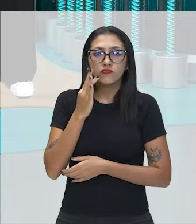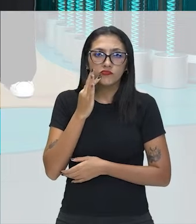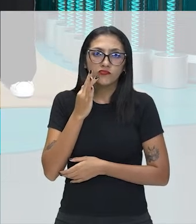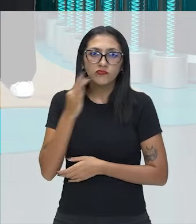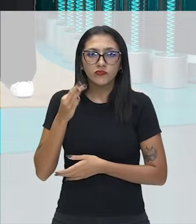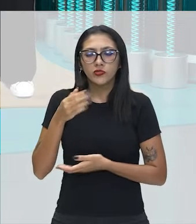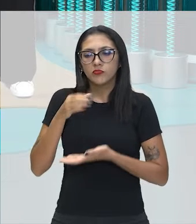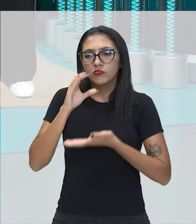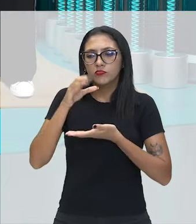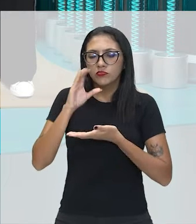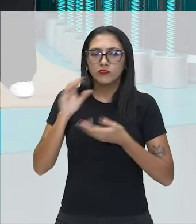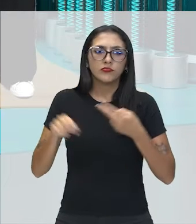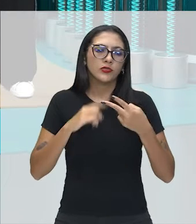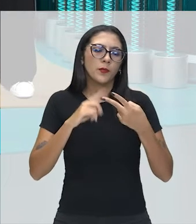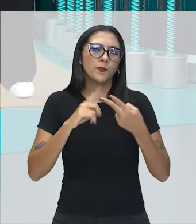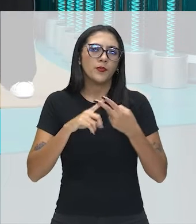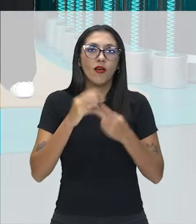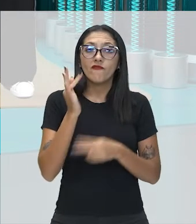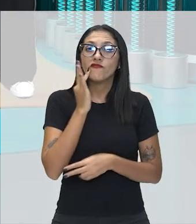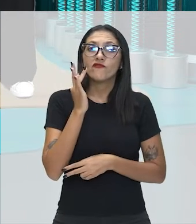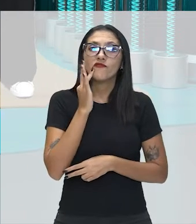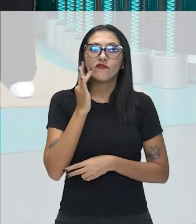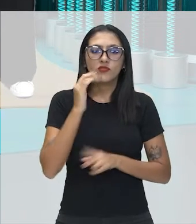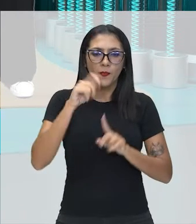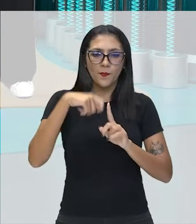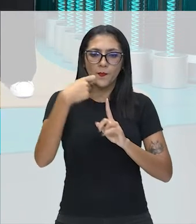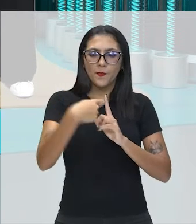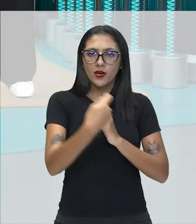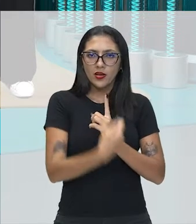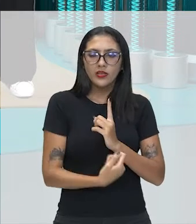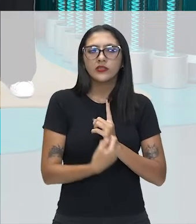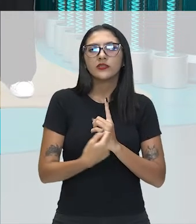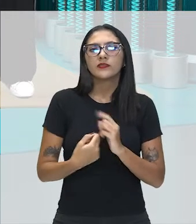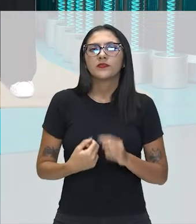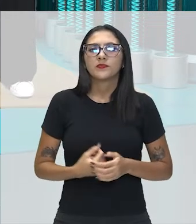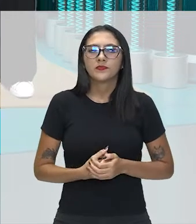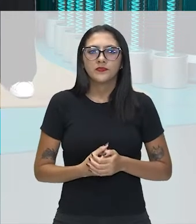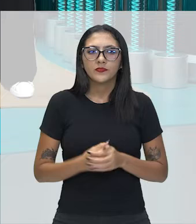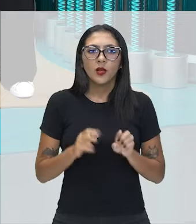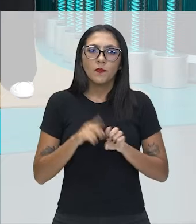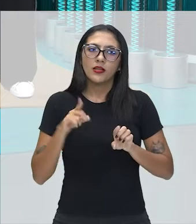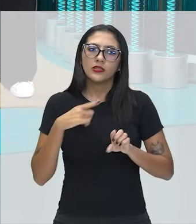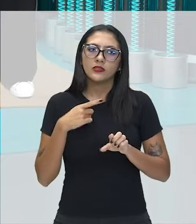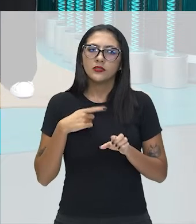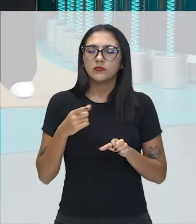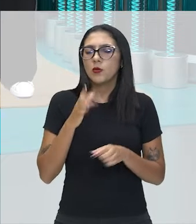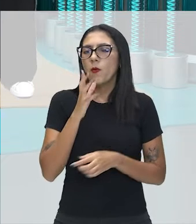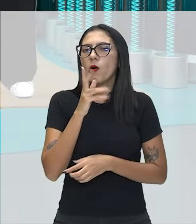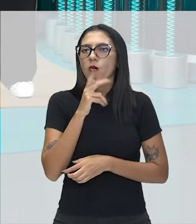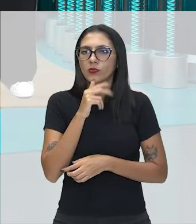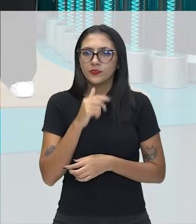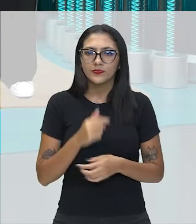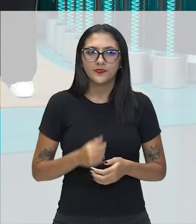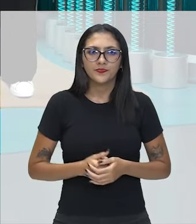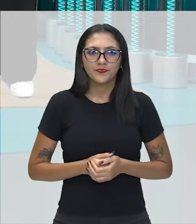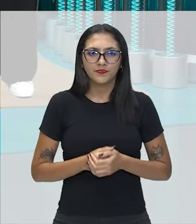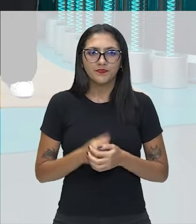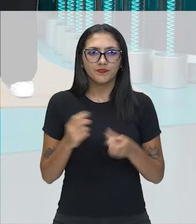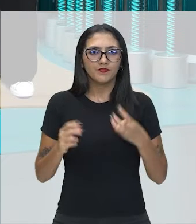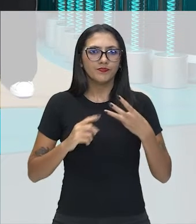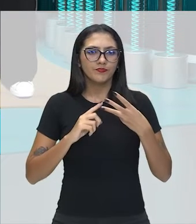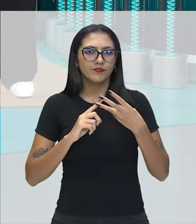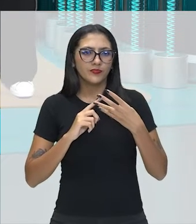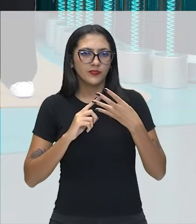A banana também ela é muito importante, só que essa absorção ela já vai acontecer de uma maneira mais lenta. Tá? A má